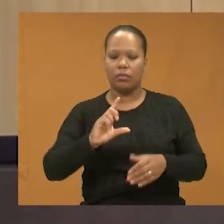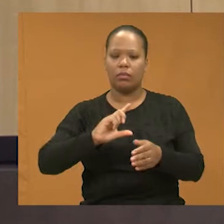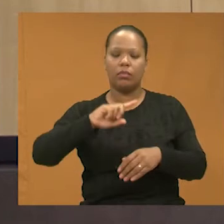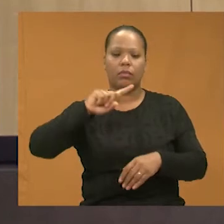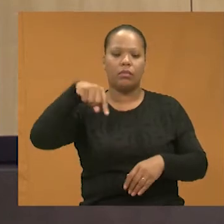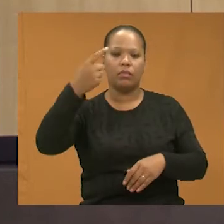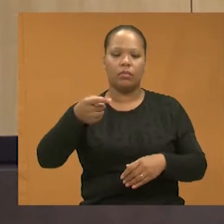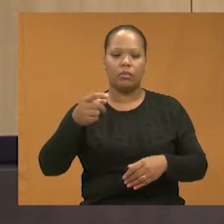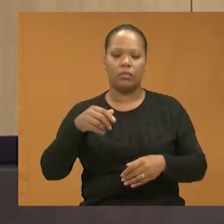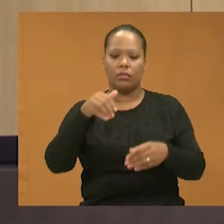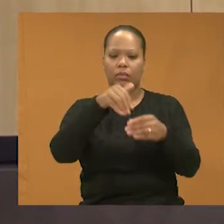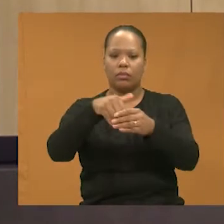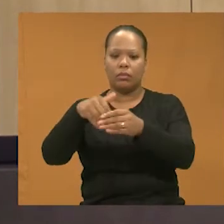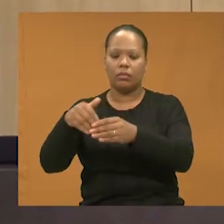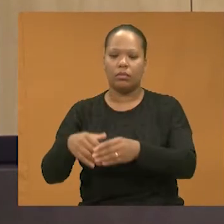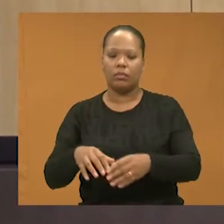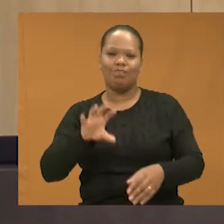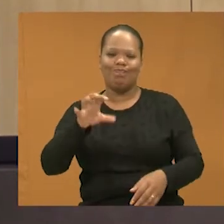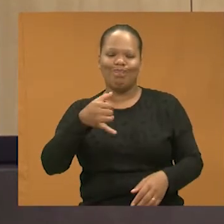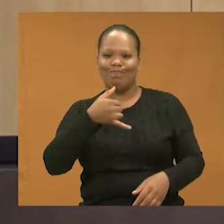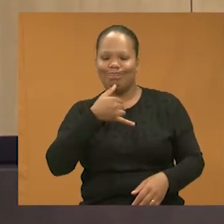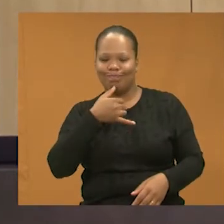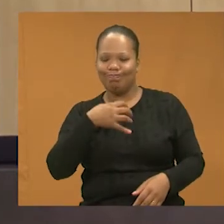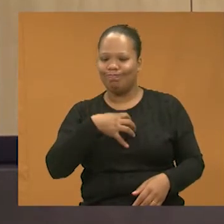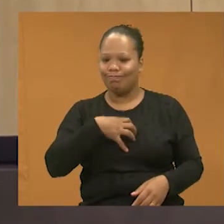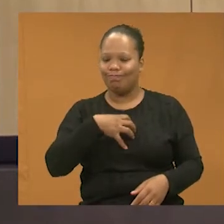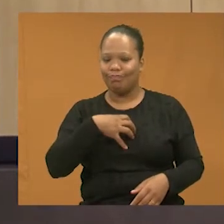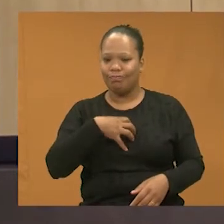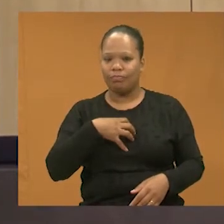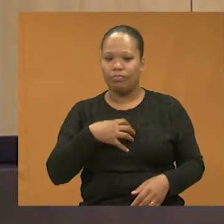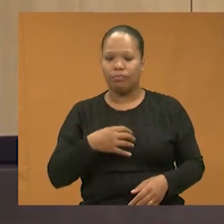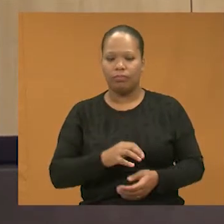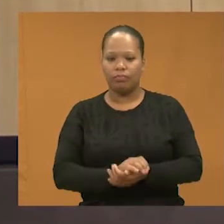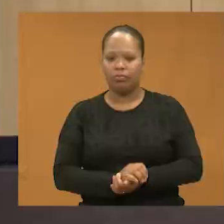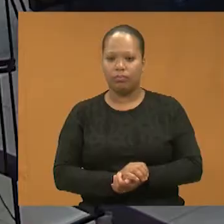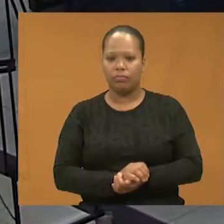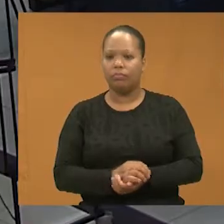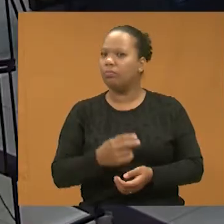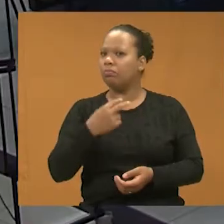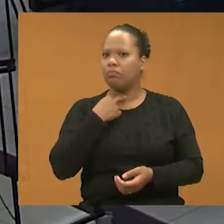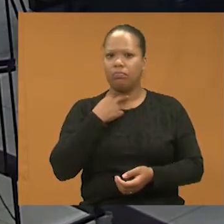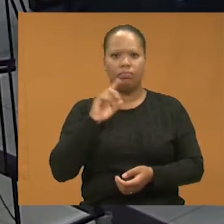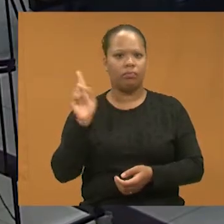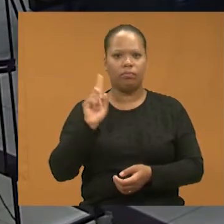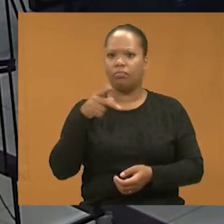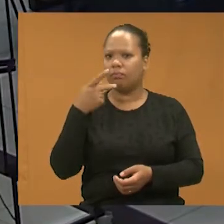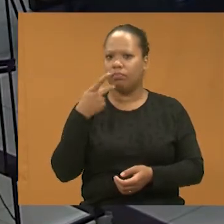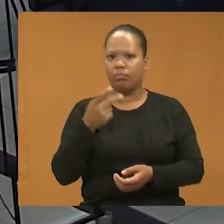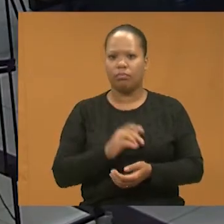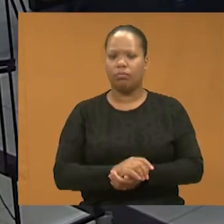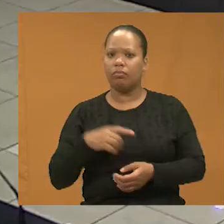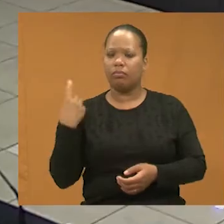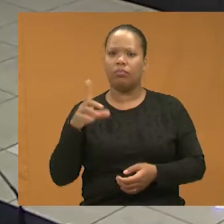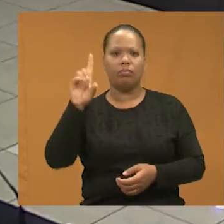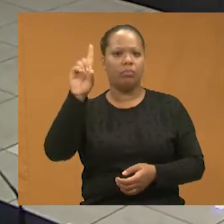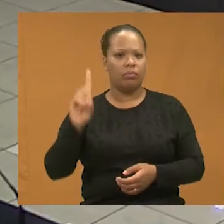a leitura dos votos de pesar, tá bom? Presidente, após, por favor, terminando... não poderia nem deixar falar. Isso aí agora nós temos o